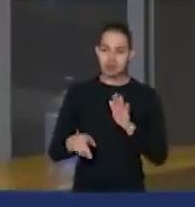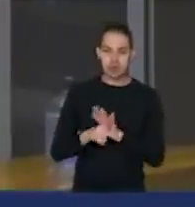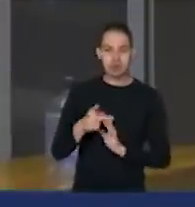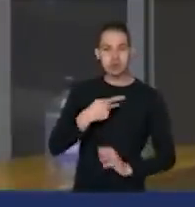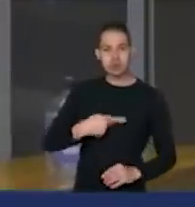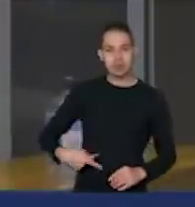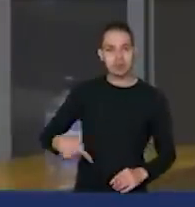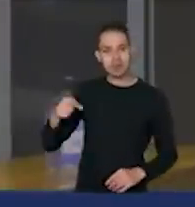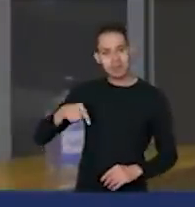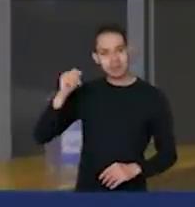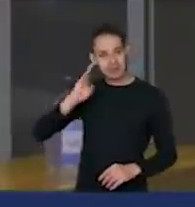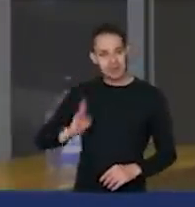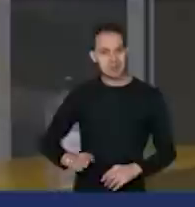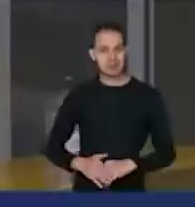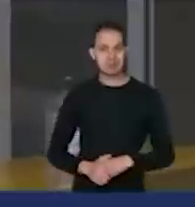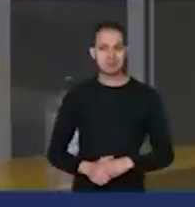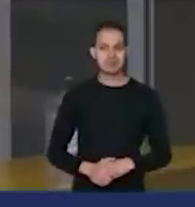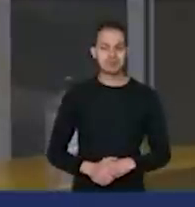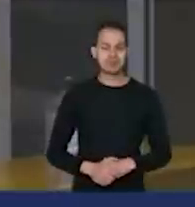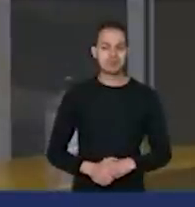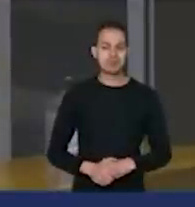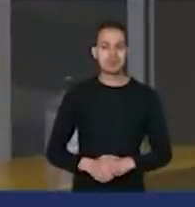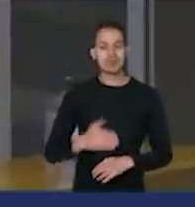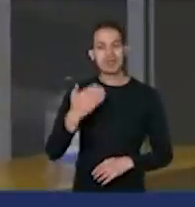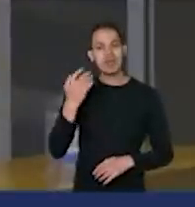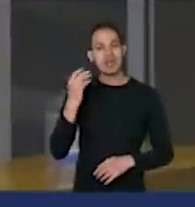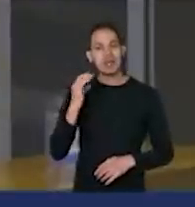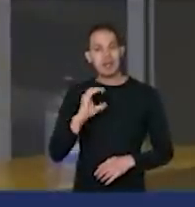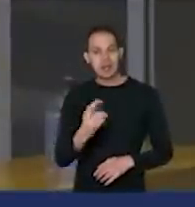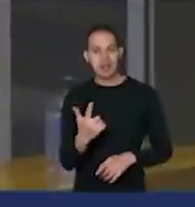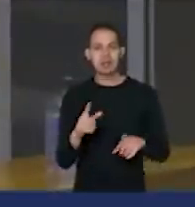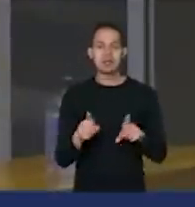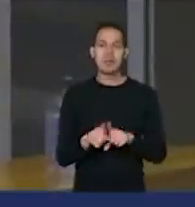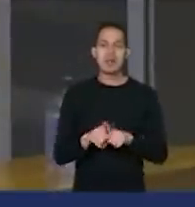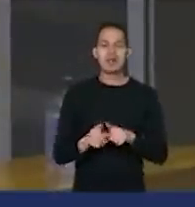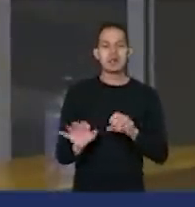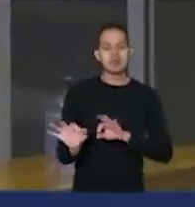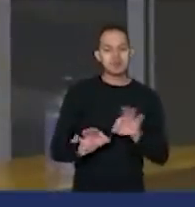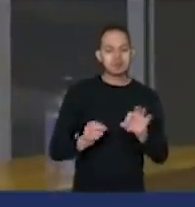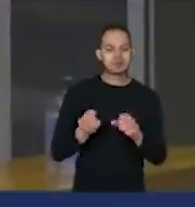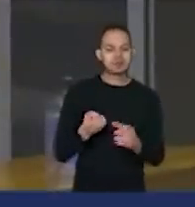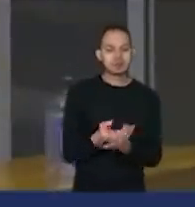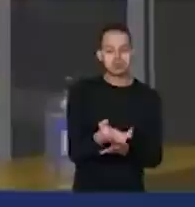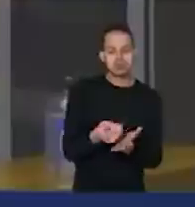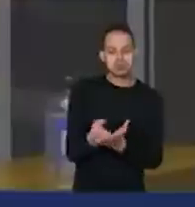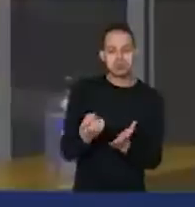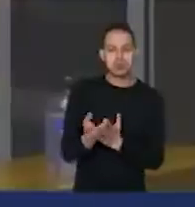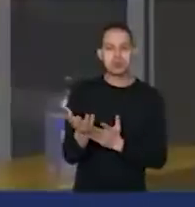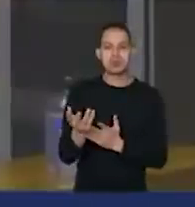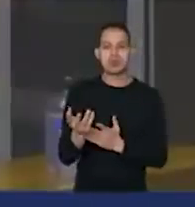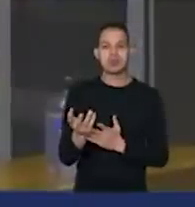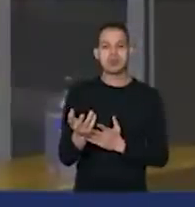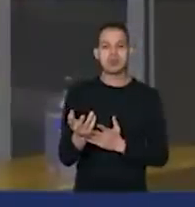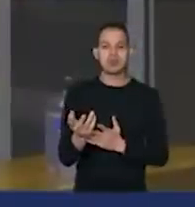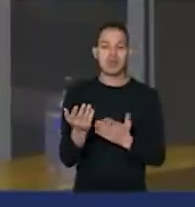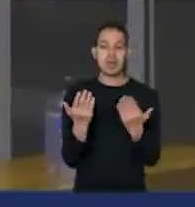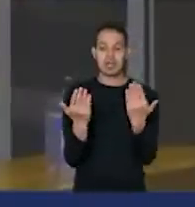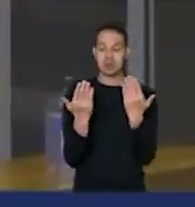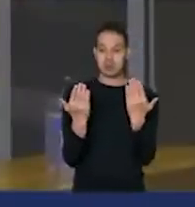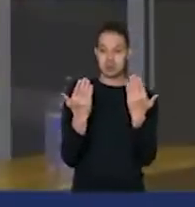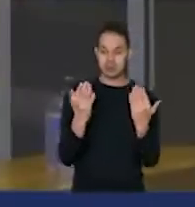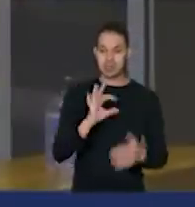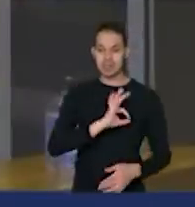É evidente que é para construir e beneficiar, muitas vezes, inclusive com suspeita da Polícia